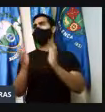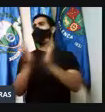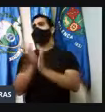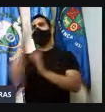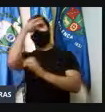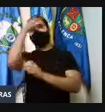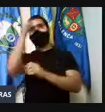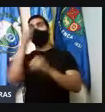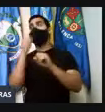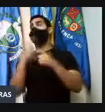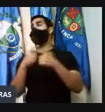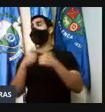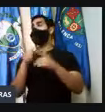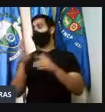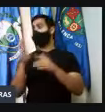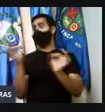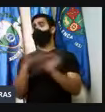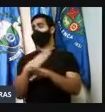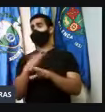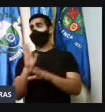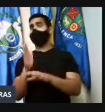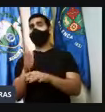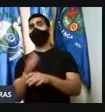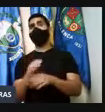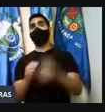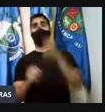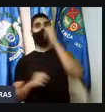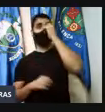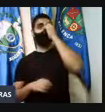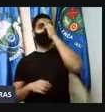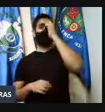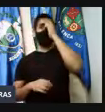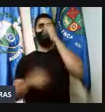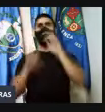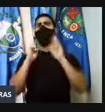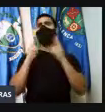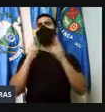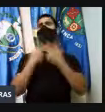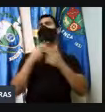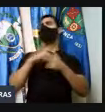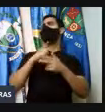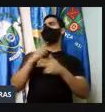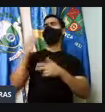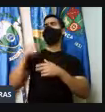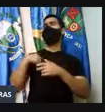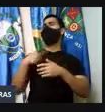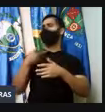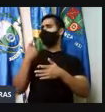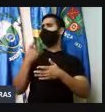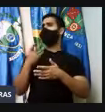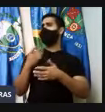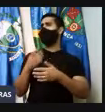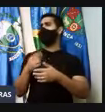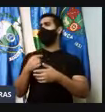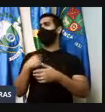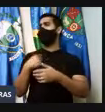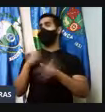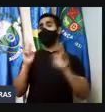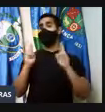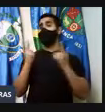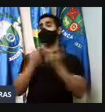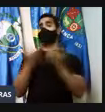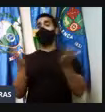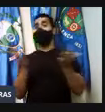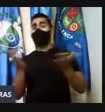porque isso já era para estar resolvido na sessão de votação, vereador Saulo. Eu insisti e falei, gente, estou vindo de uma reunião agora